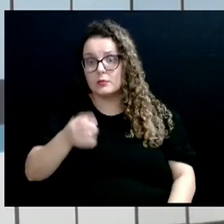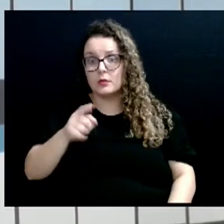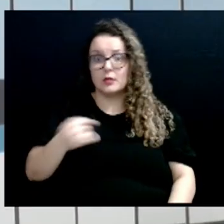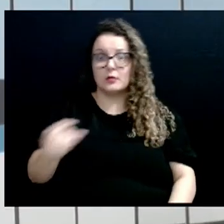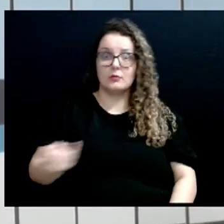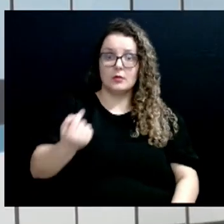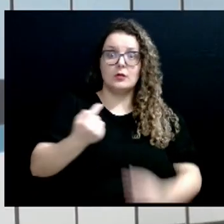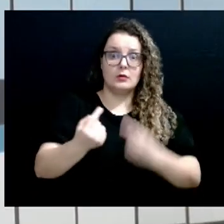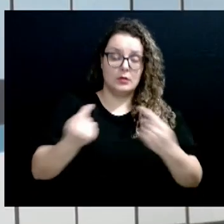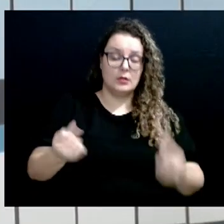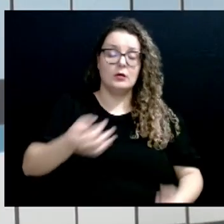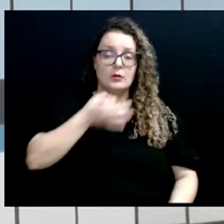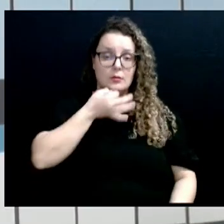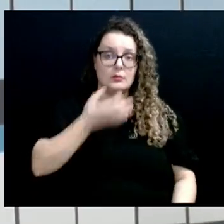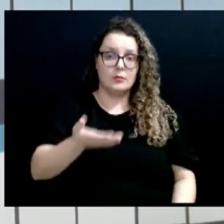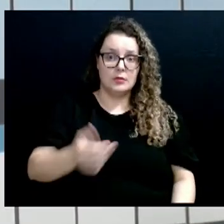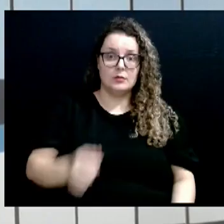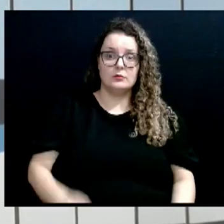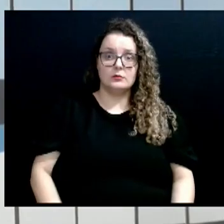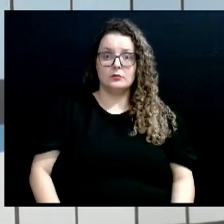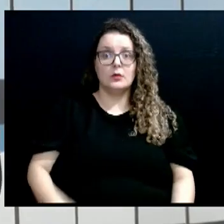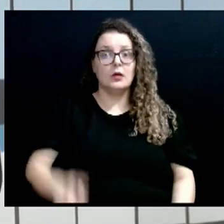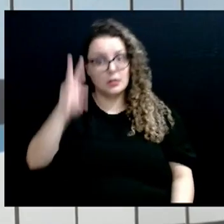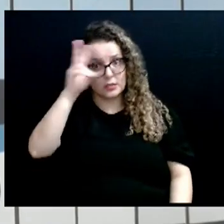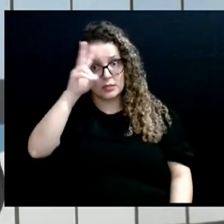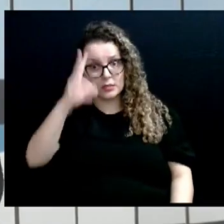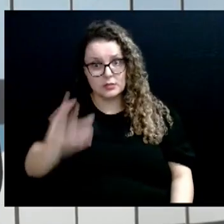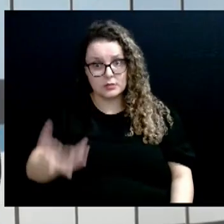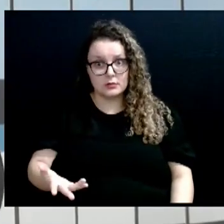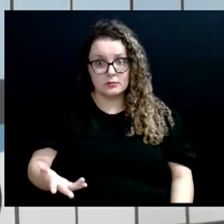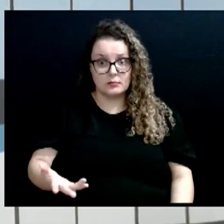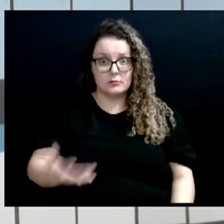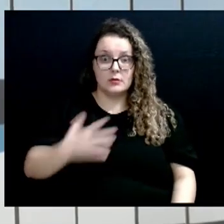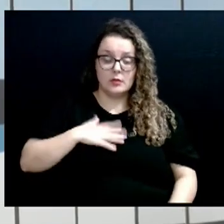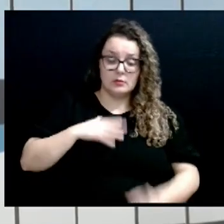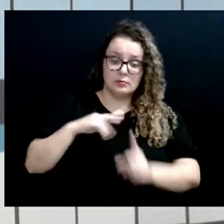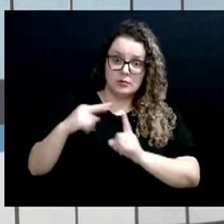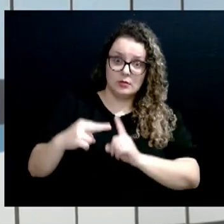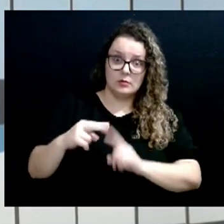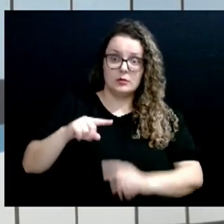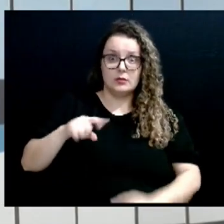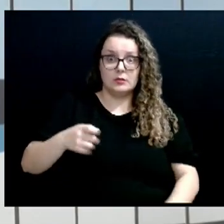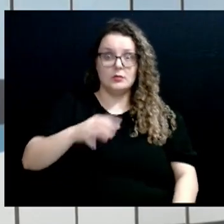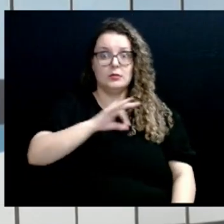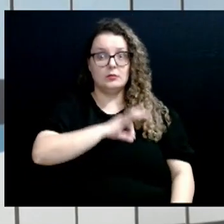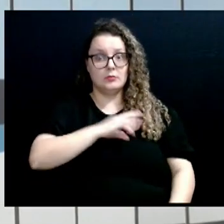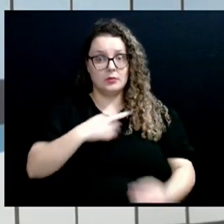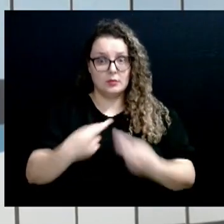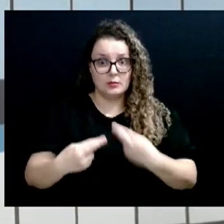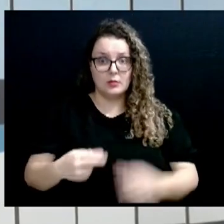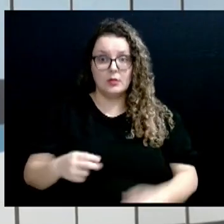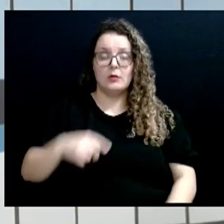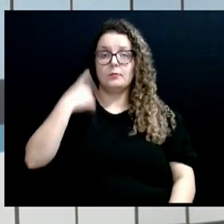opinião, mas lembrando que, pelo meu ponto de vista de ex-policial rodoviário, de advogado de trânsito que já trabalha há 33 anos na